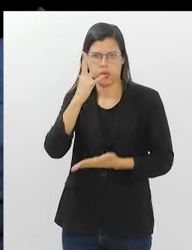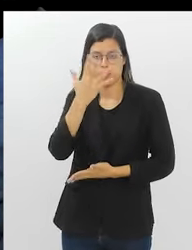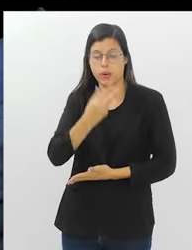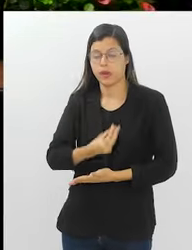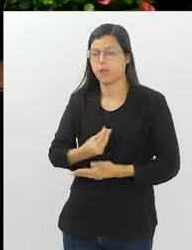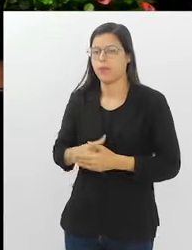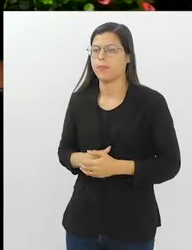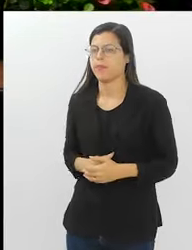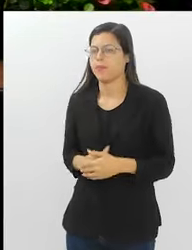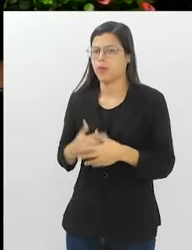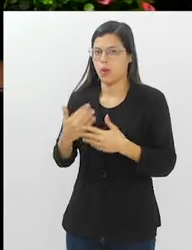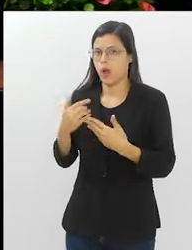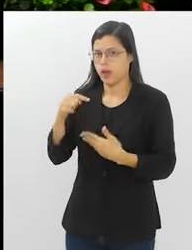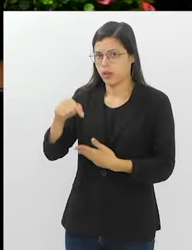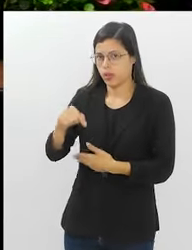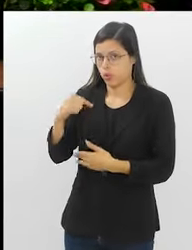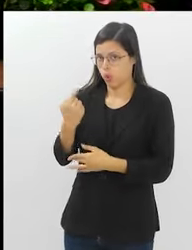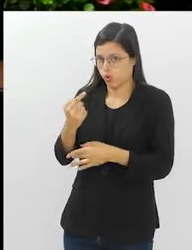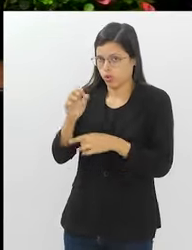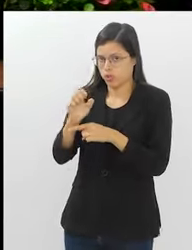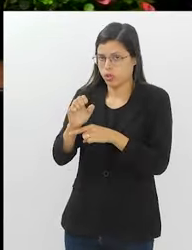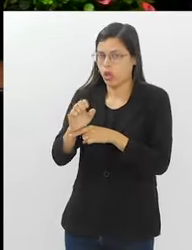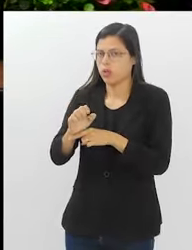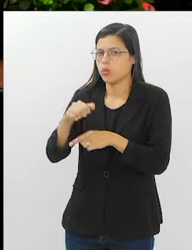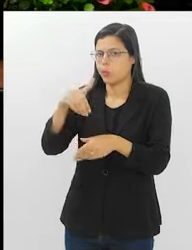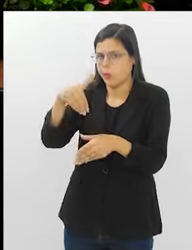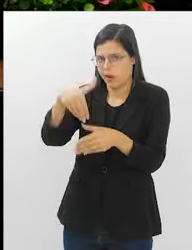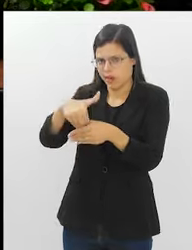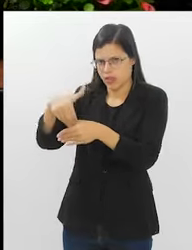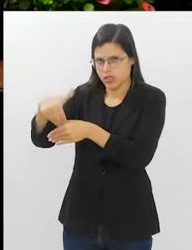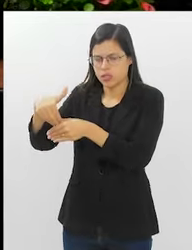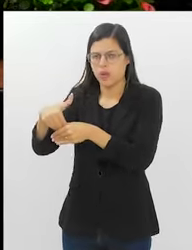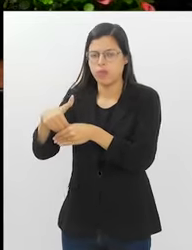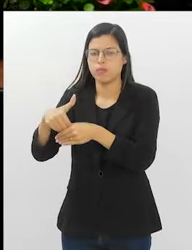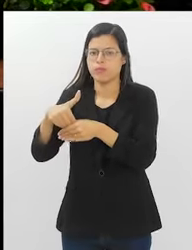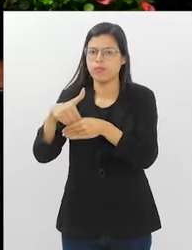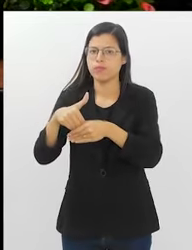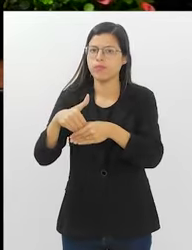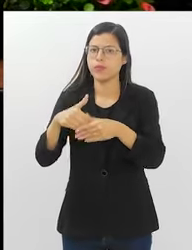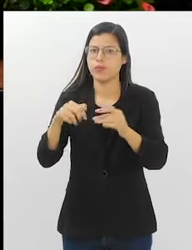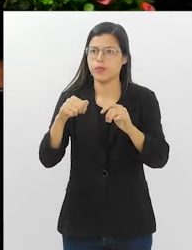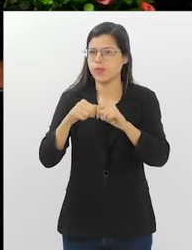Espírita. No caso do nosso estado, é eleição. Essa eleição é feita